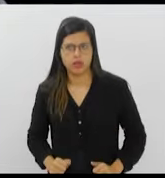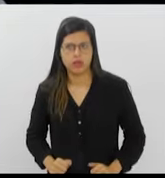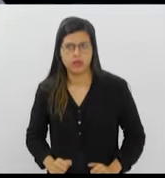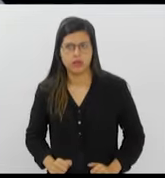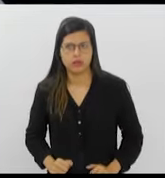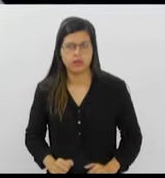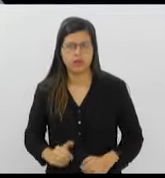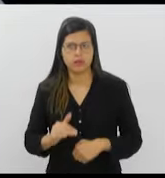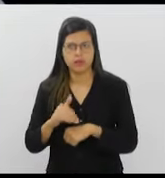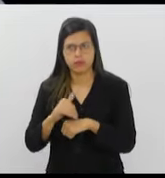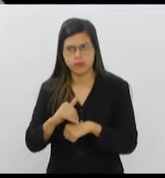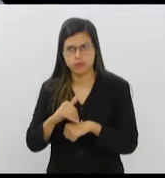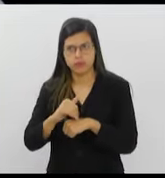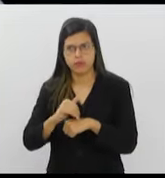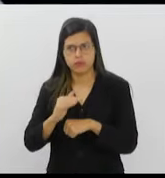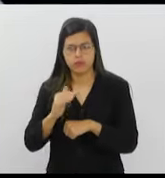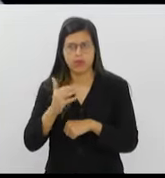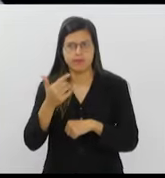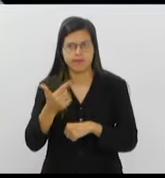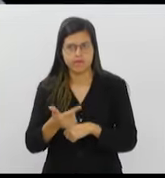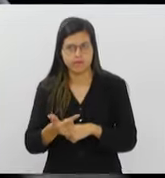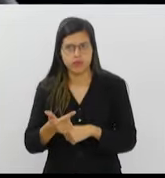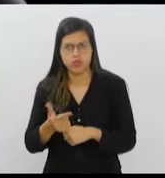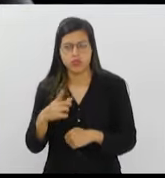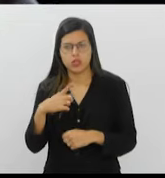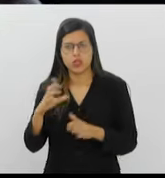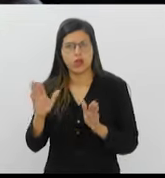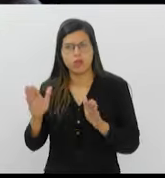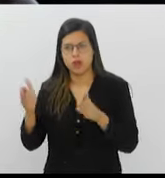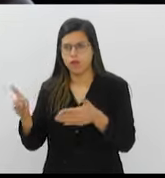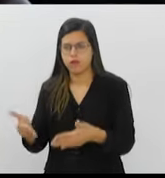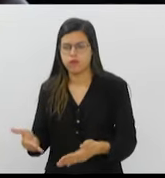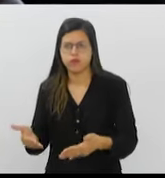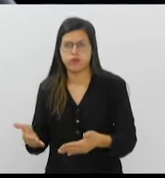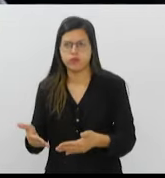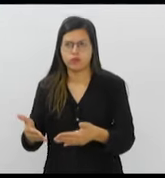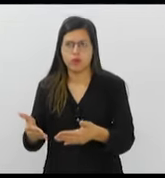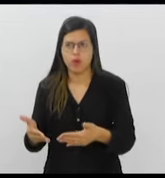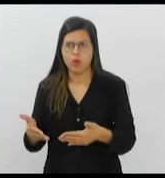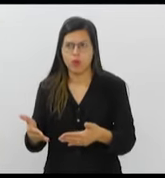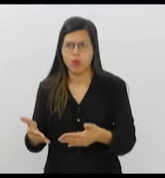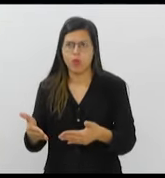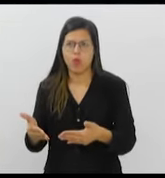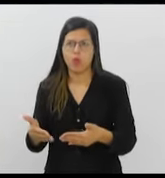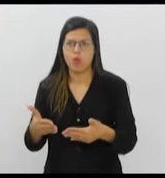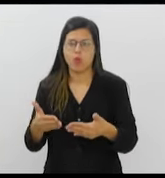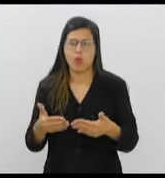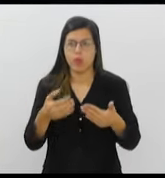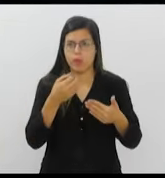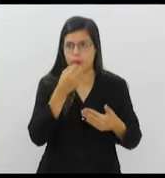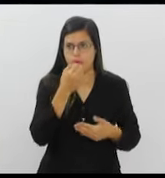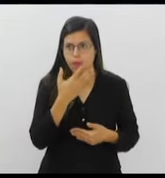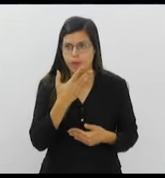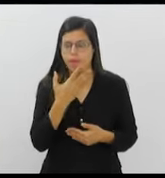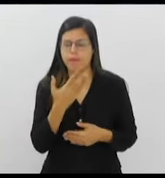vez mais a gente tenha esse foco pelo bem-estar, né,